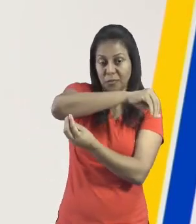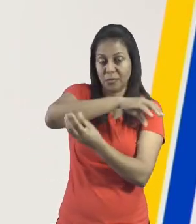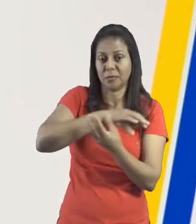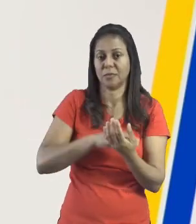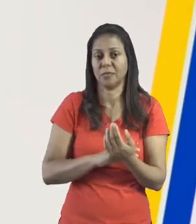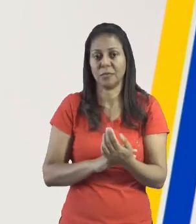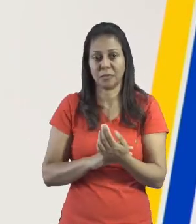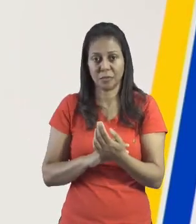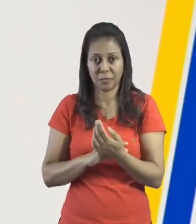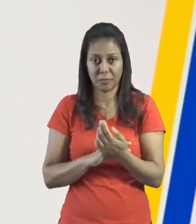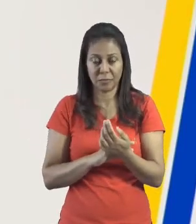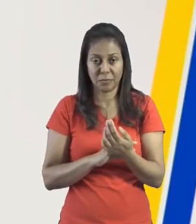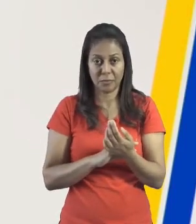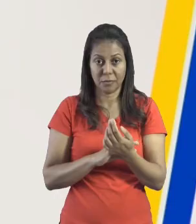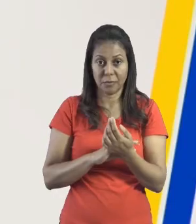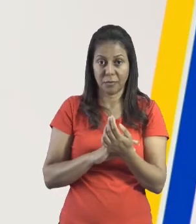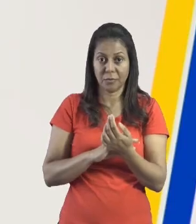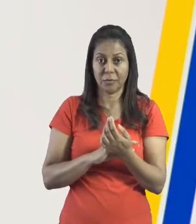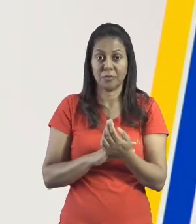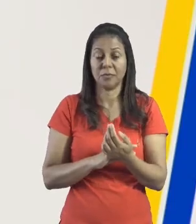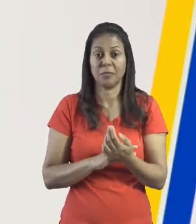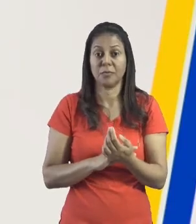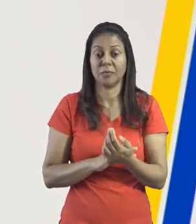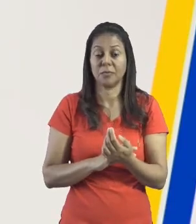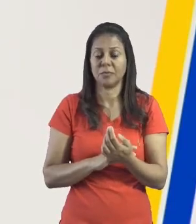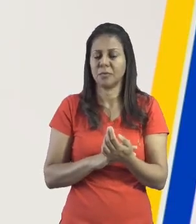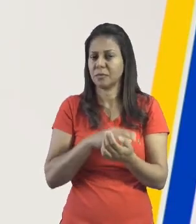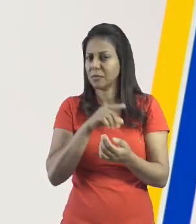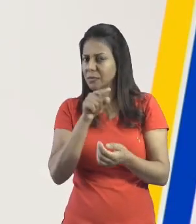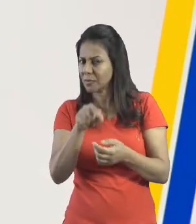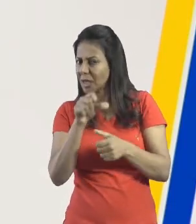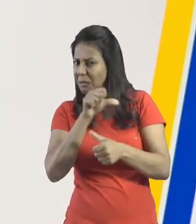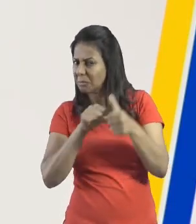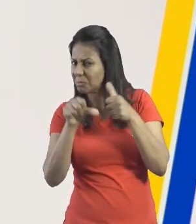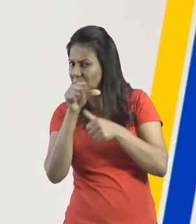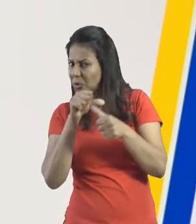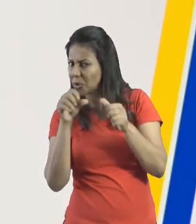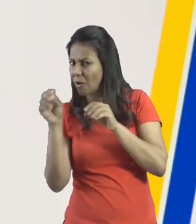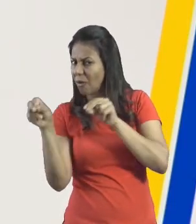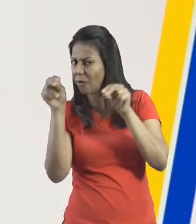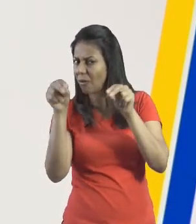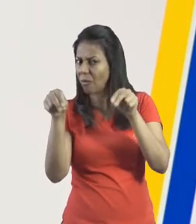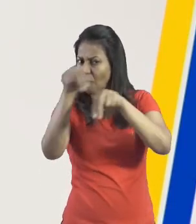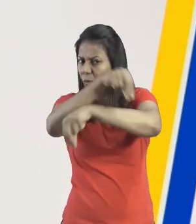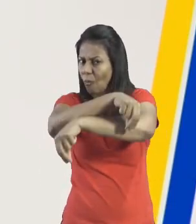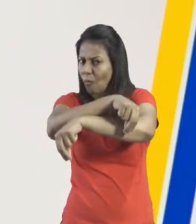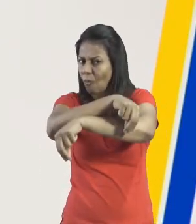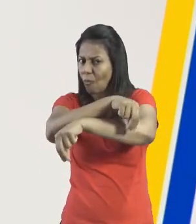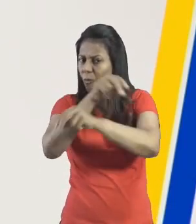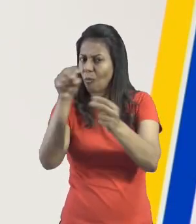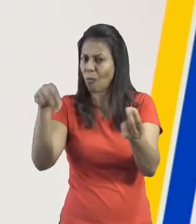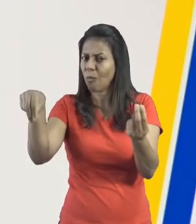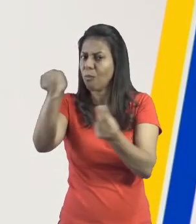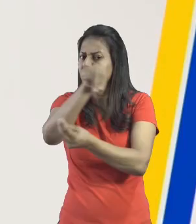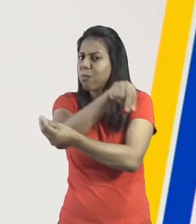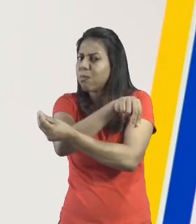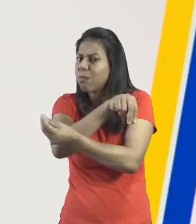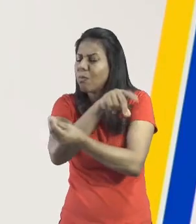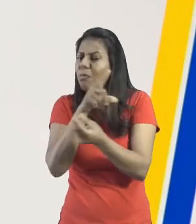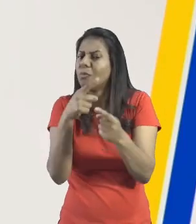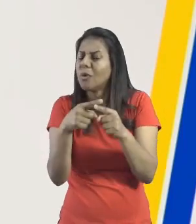para como menos x quadrado. Ah, professor, mas o senhor mudou de lugar. Gente, eu mudei apenas para